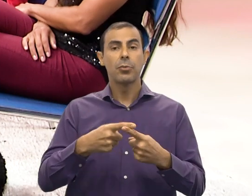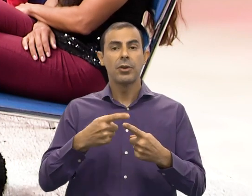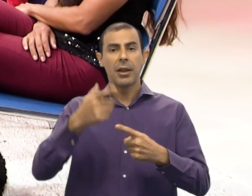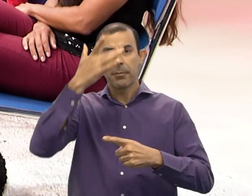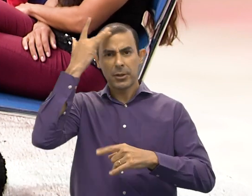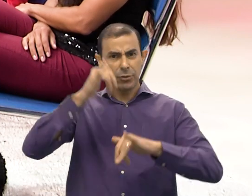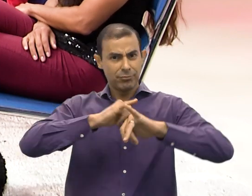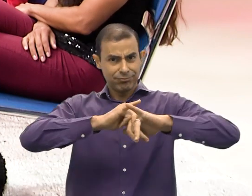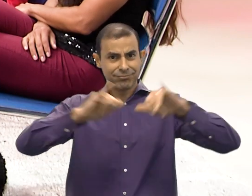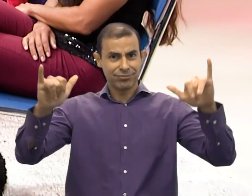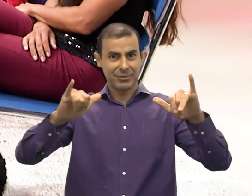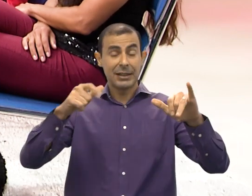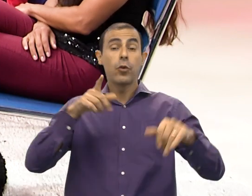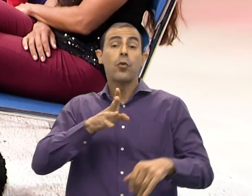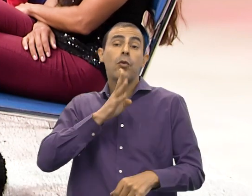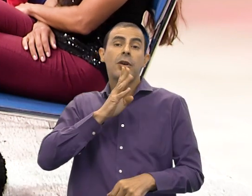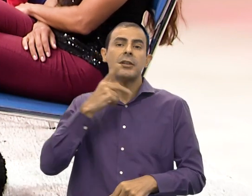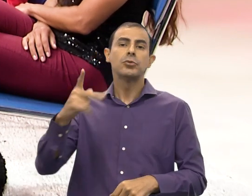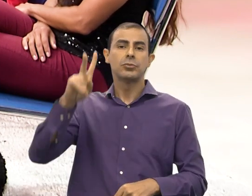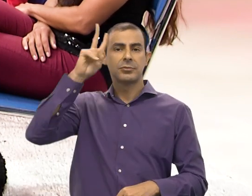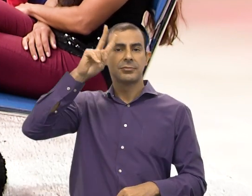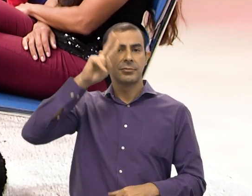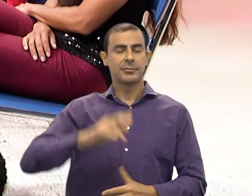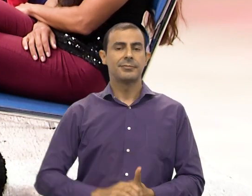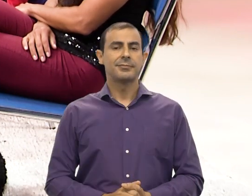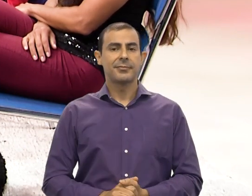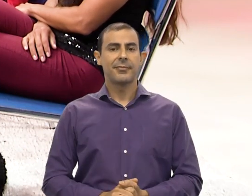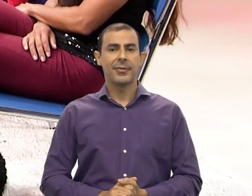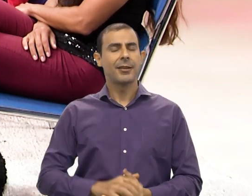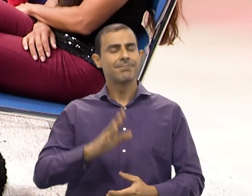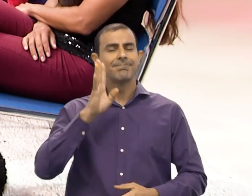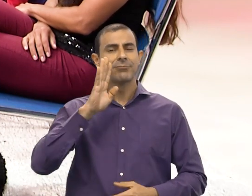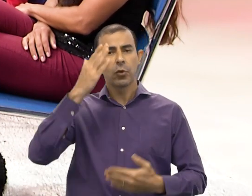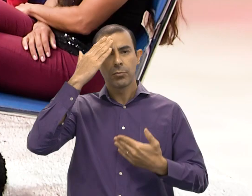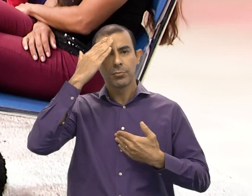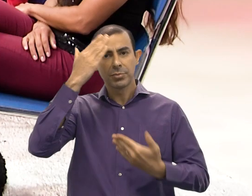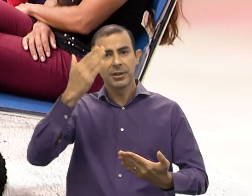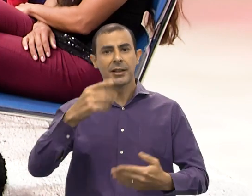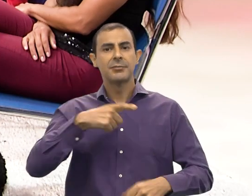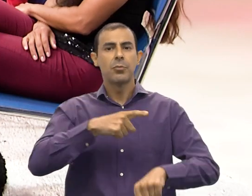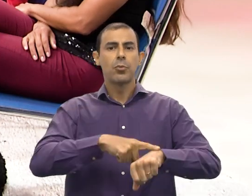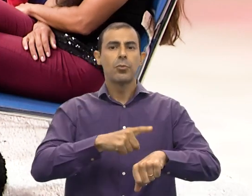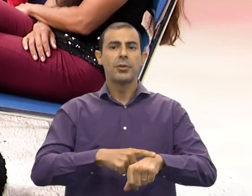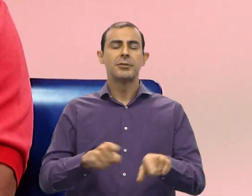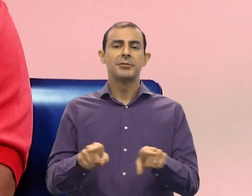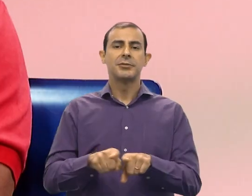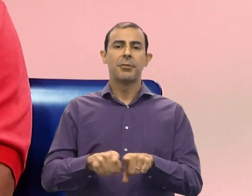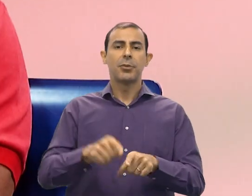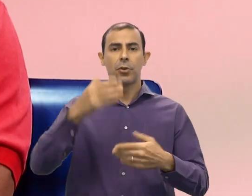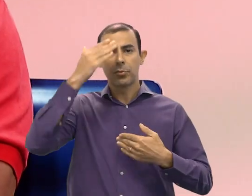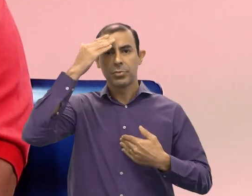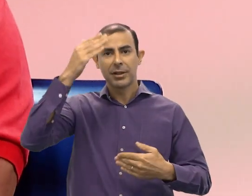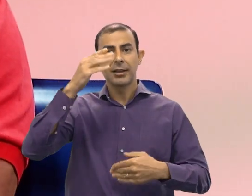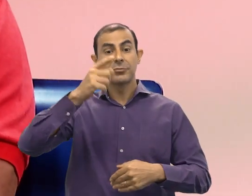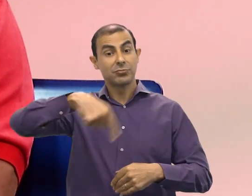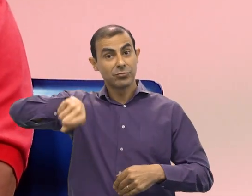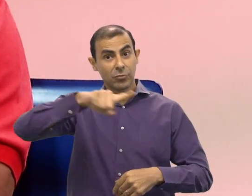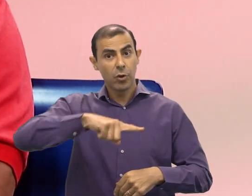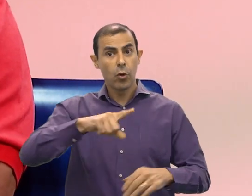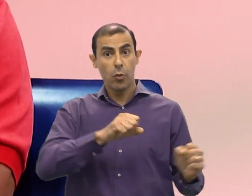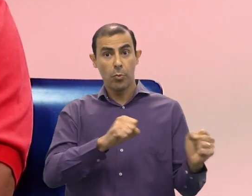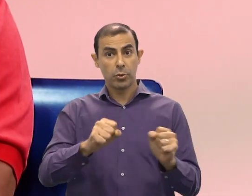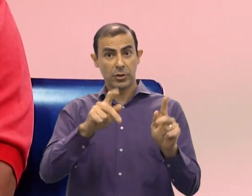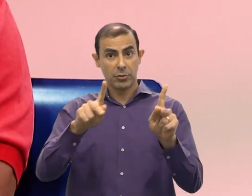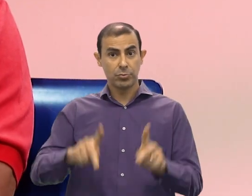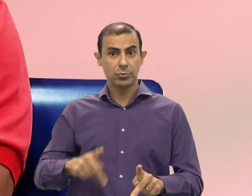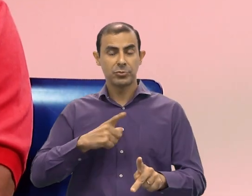casa assistindo, até conhecer um pouquinho da sua história. Bacana, obrigado pela oportunidade e muito bacana a vinda do Poder Público, essa